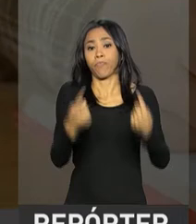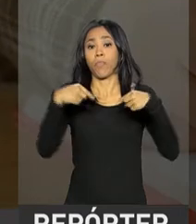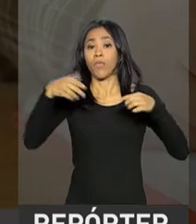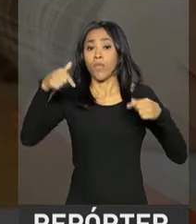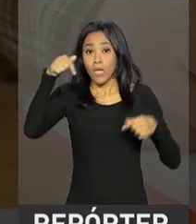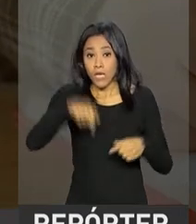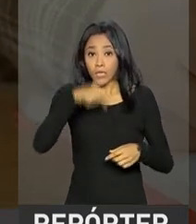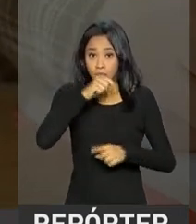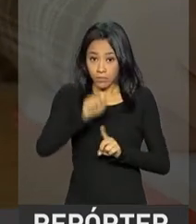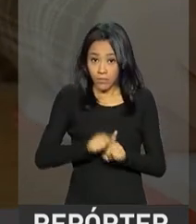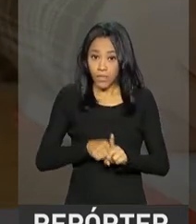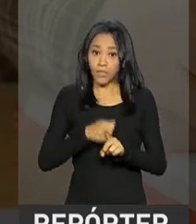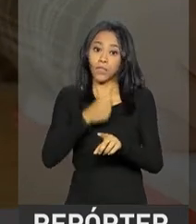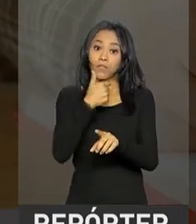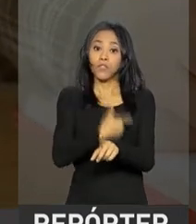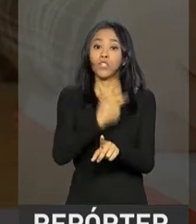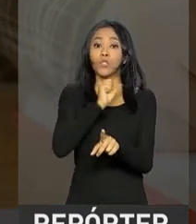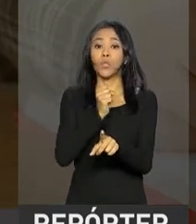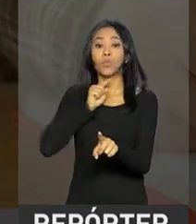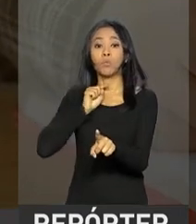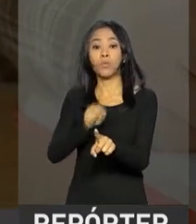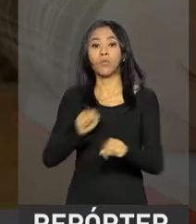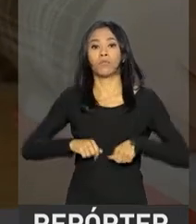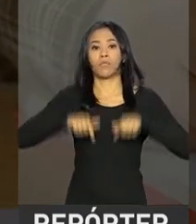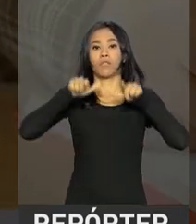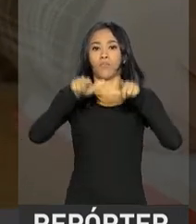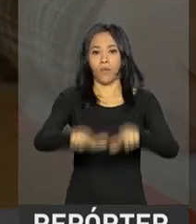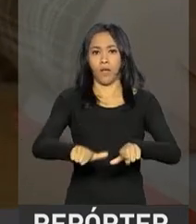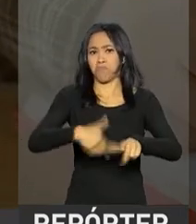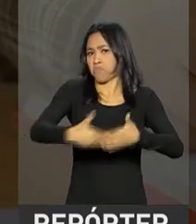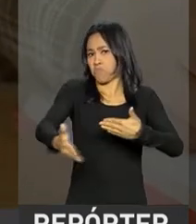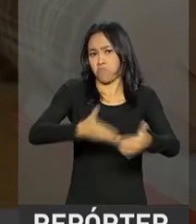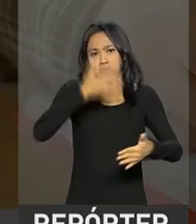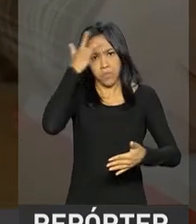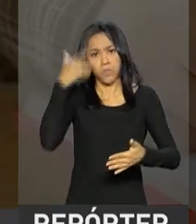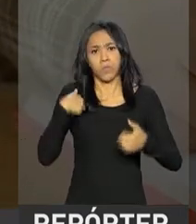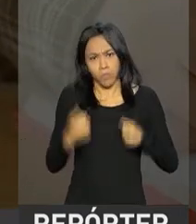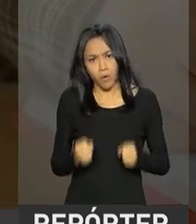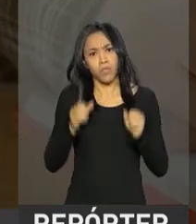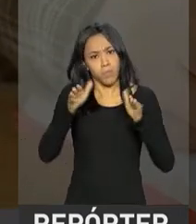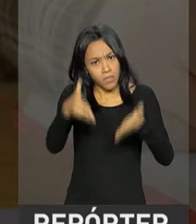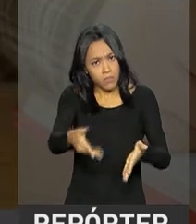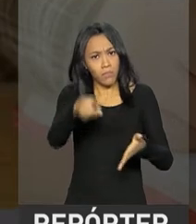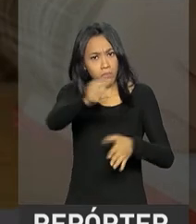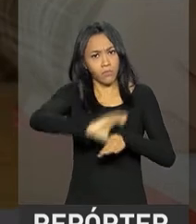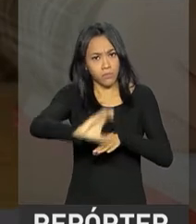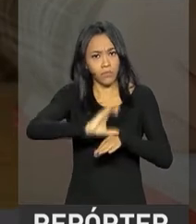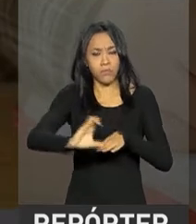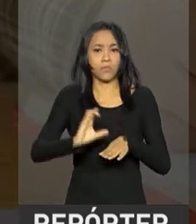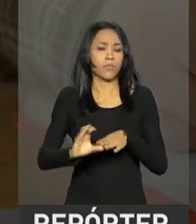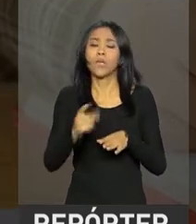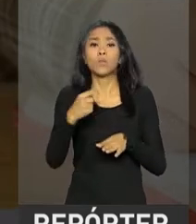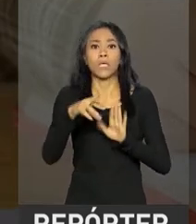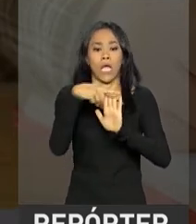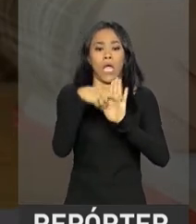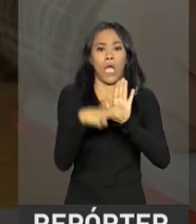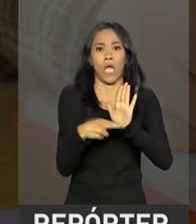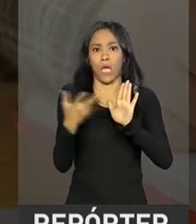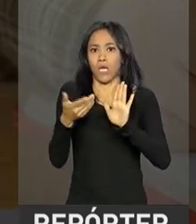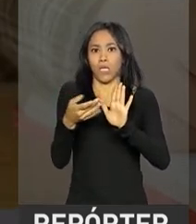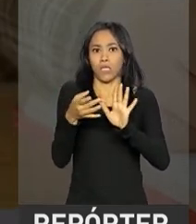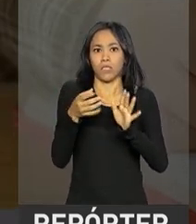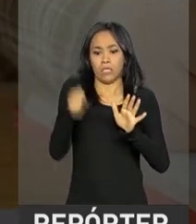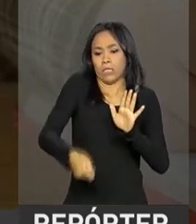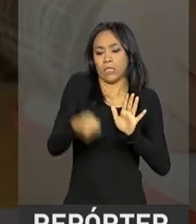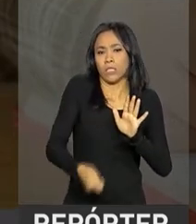28 mil certificados de conclusão qualquer pessoa pode participar da escola do trabalhador não há pré requisito e nem